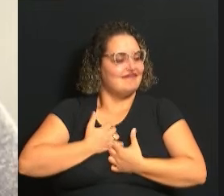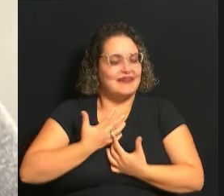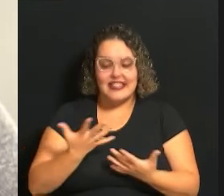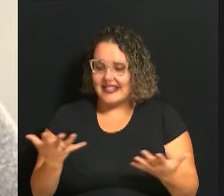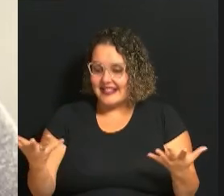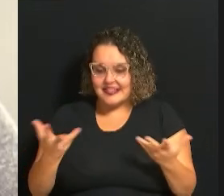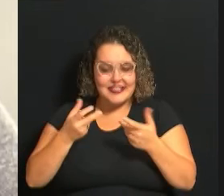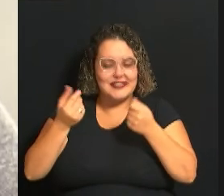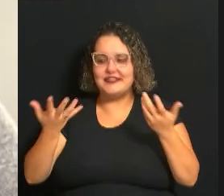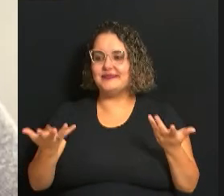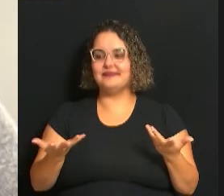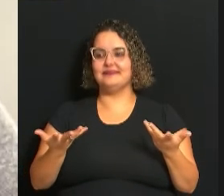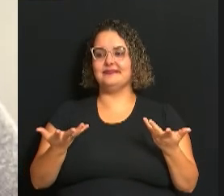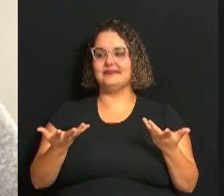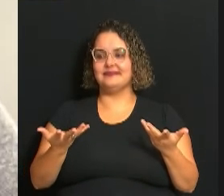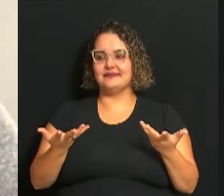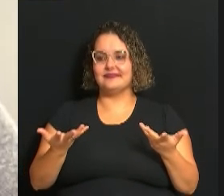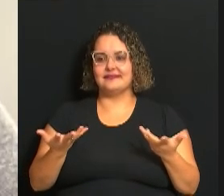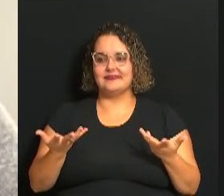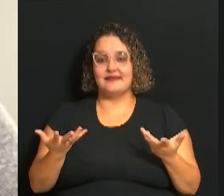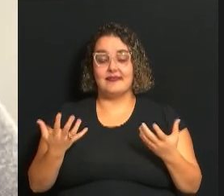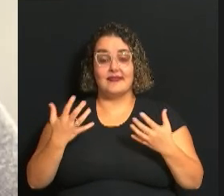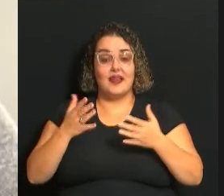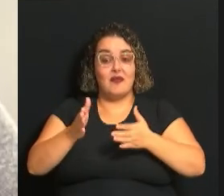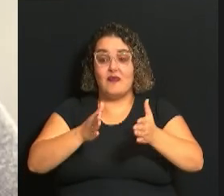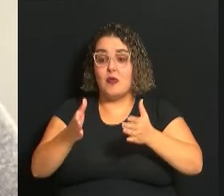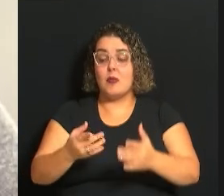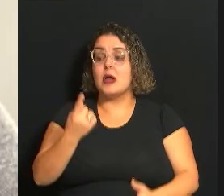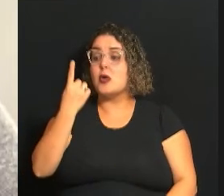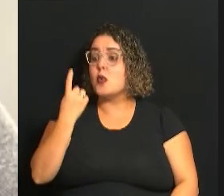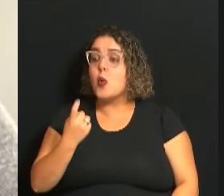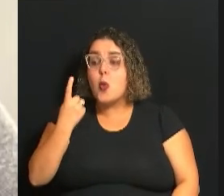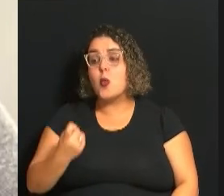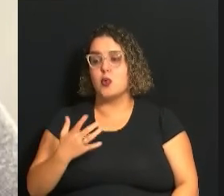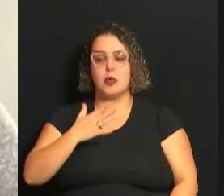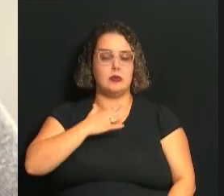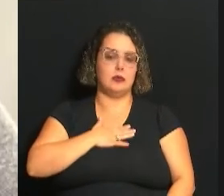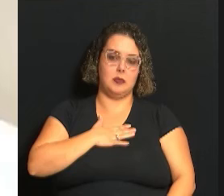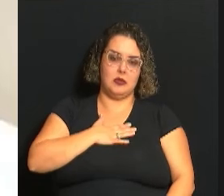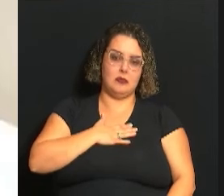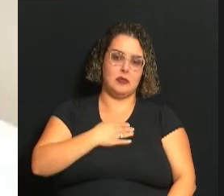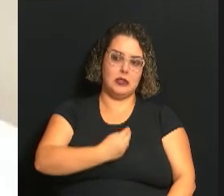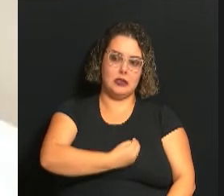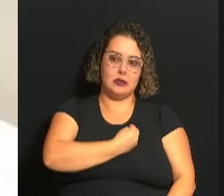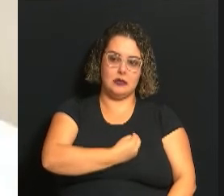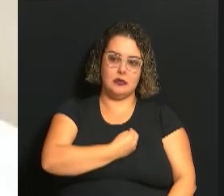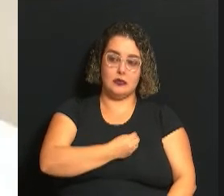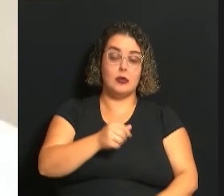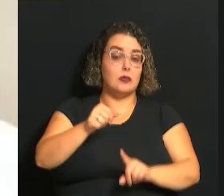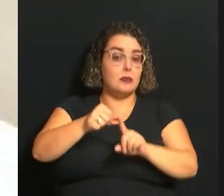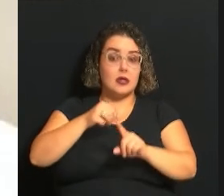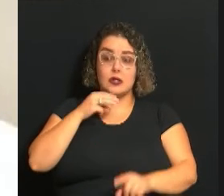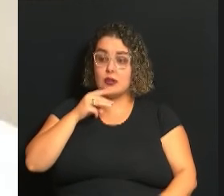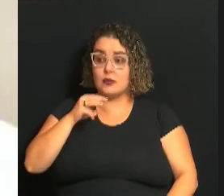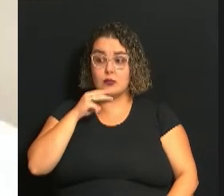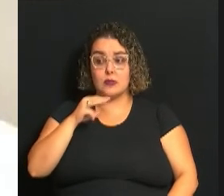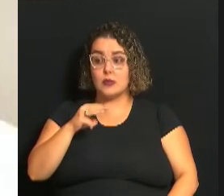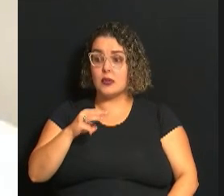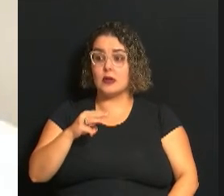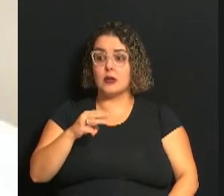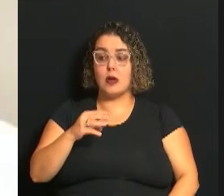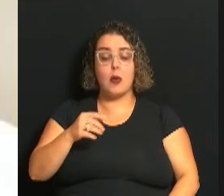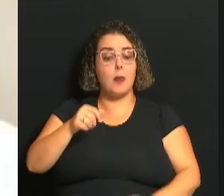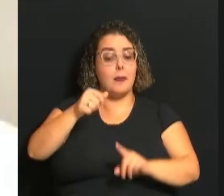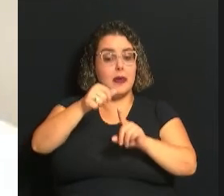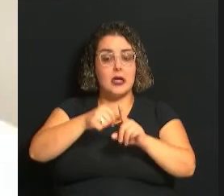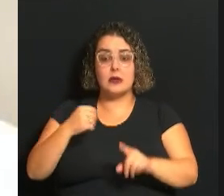assim, foi um momento único na minha vida. E foi no mês de março, né, que é um mês muito importante para mim, que foi o